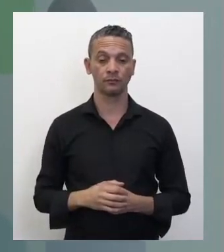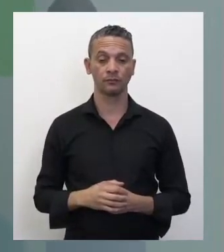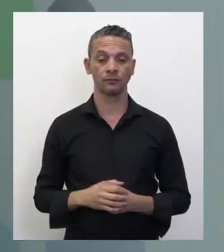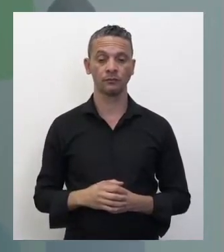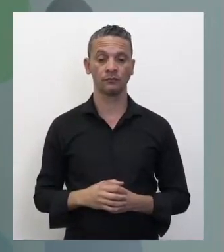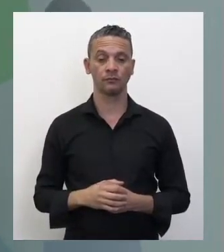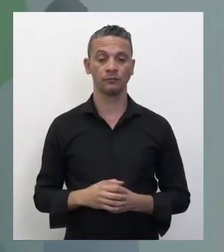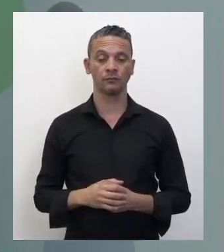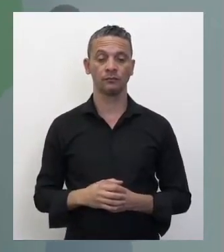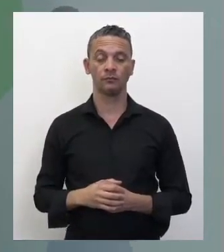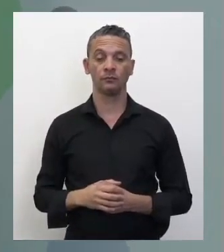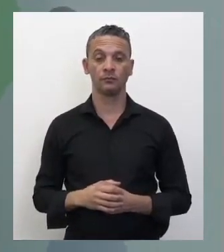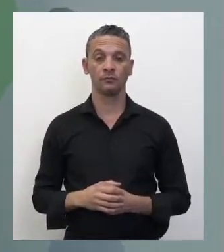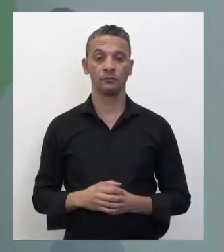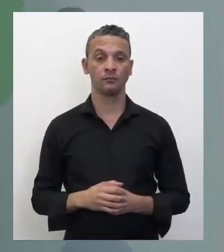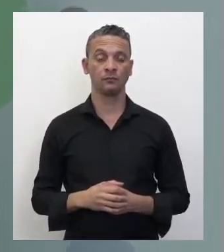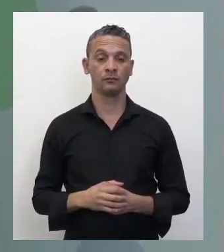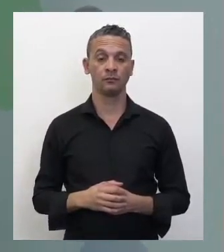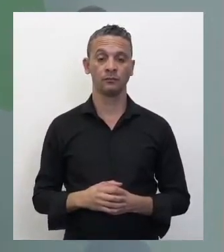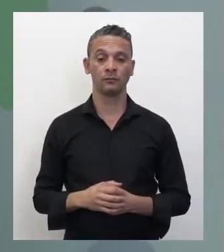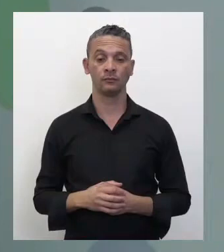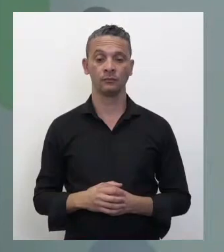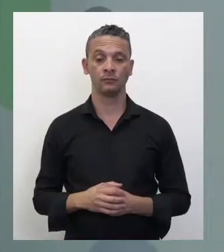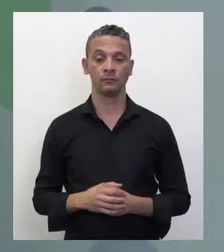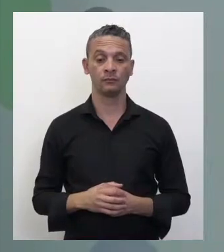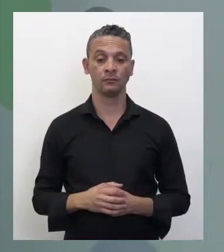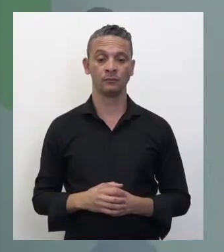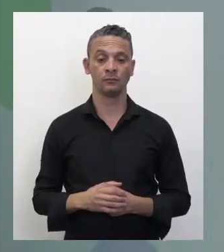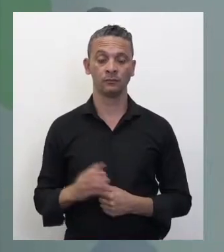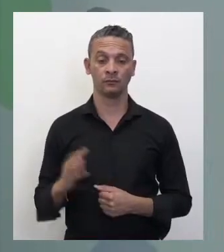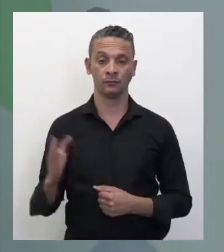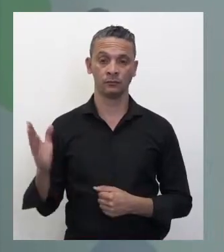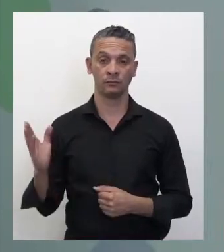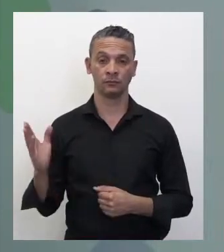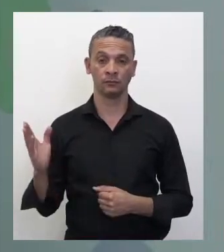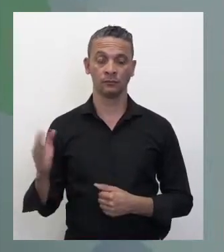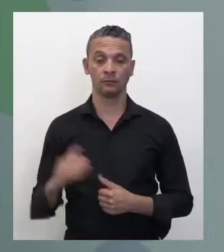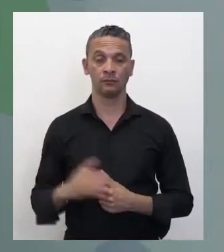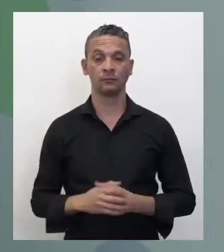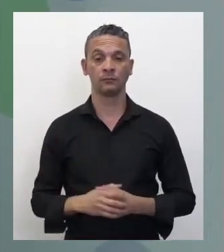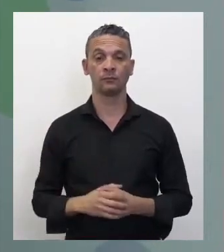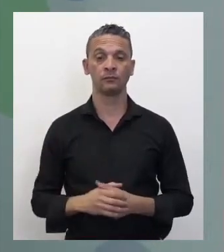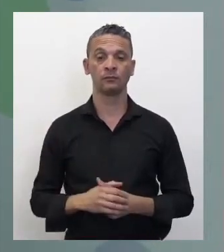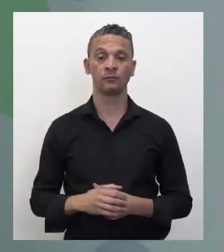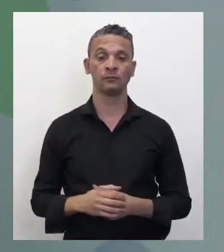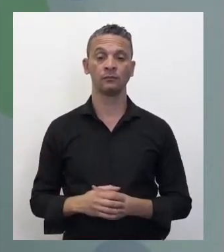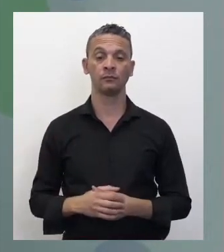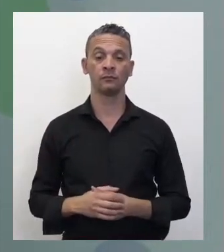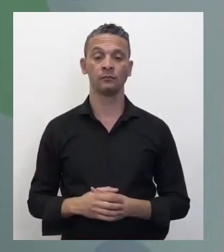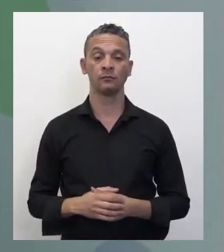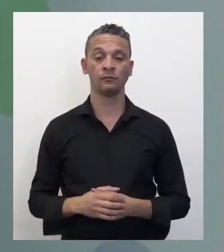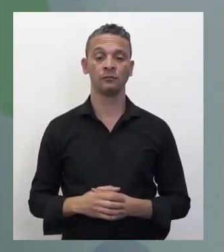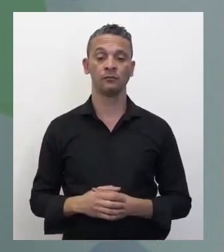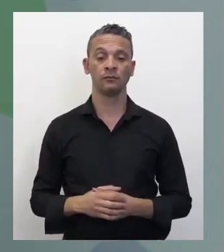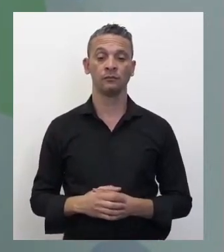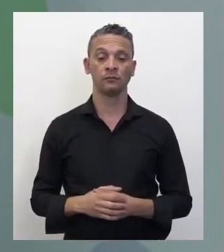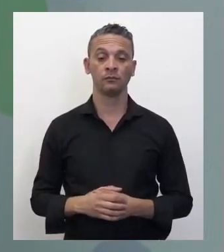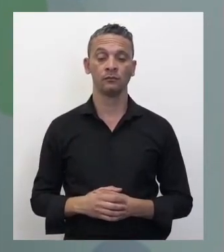brushed, based. Need, want, invite, needed,